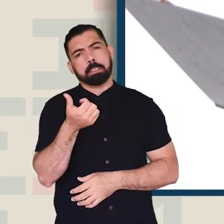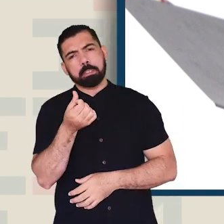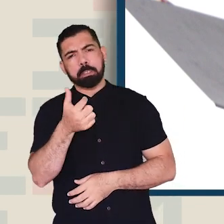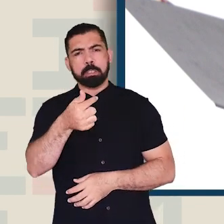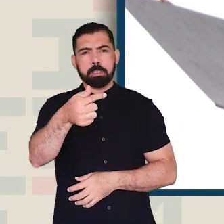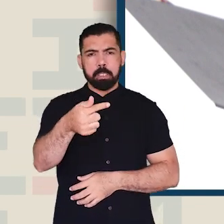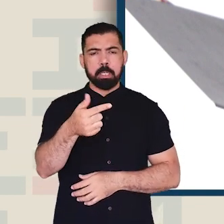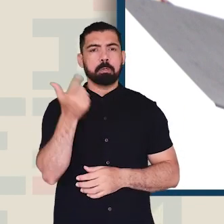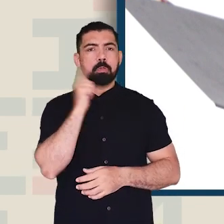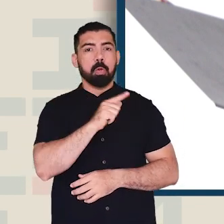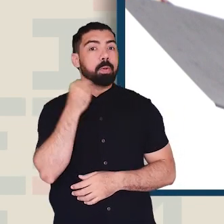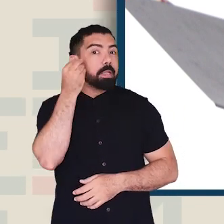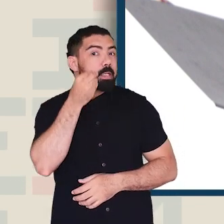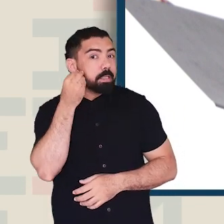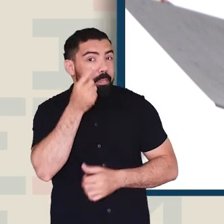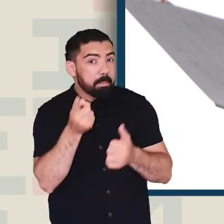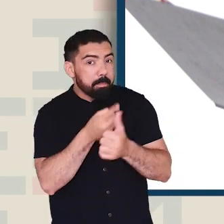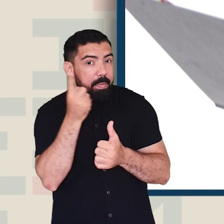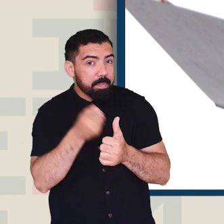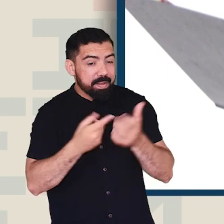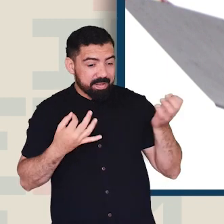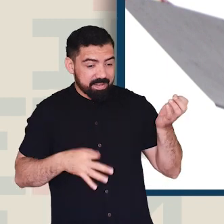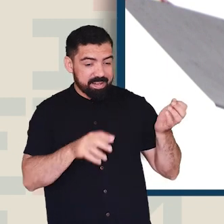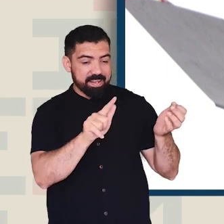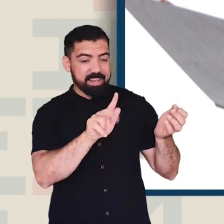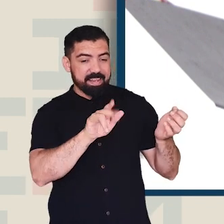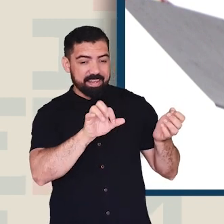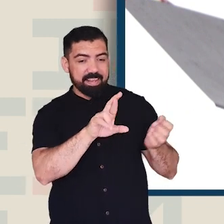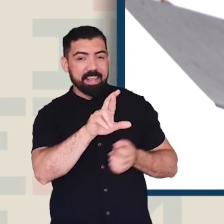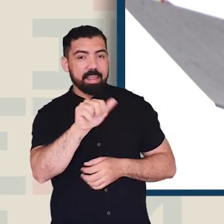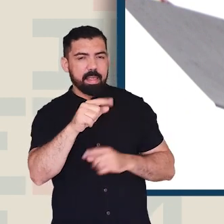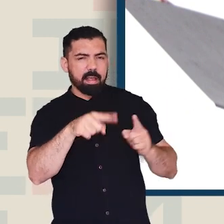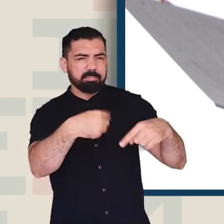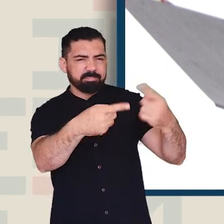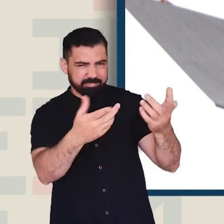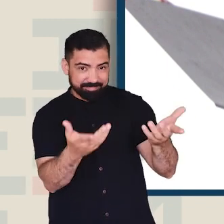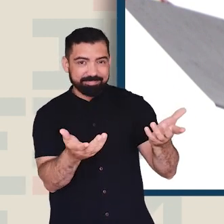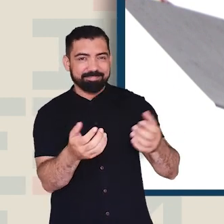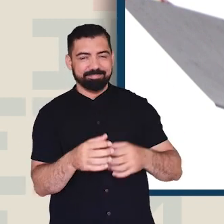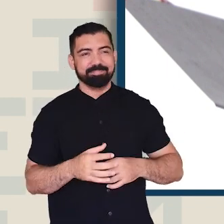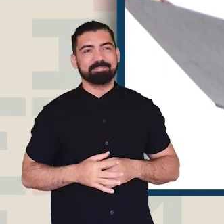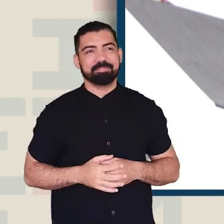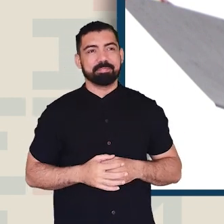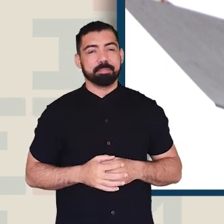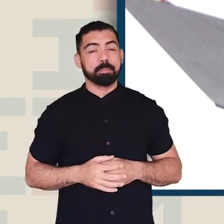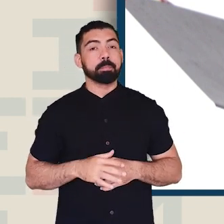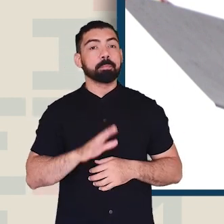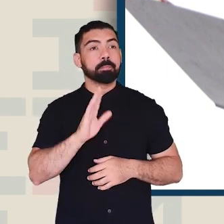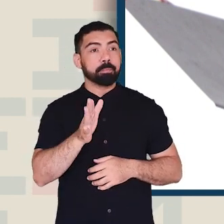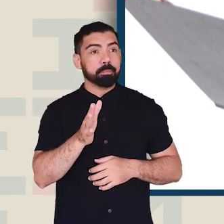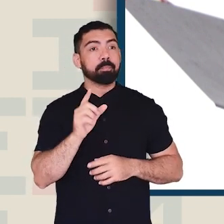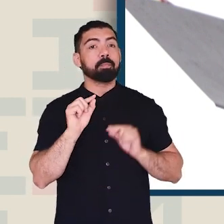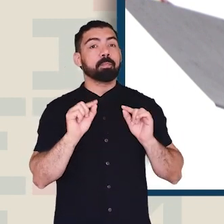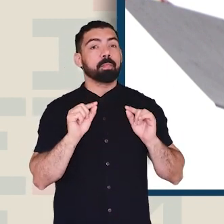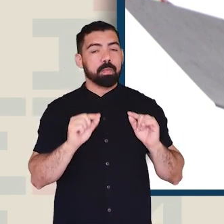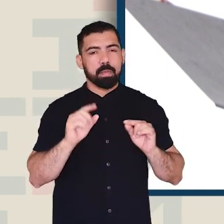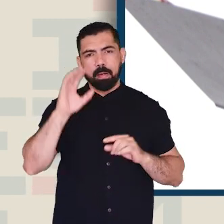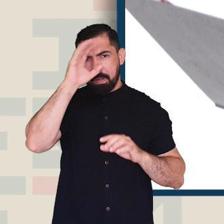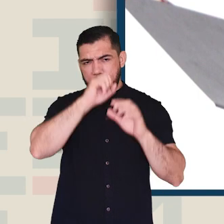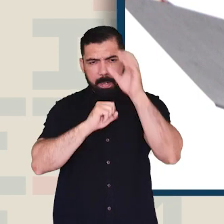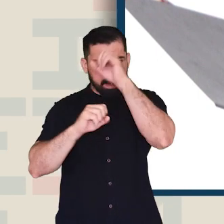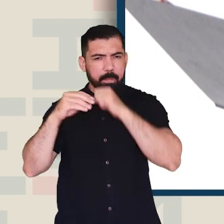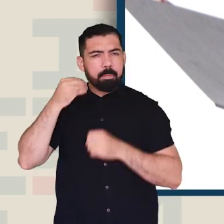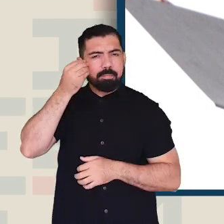17 anos, já bem mais para frente, e com isso a gente foi aprendendo de